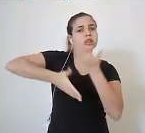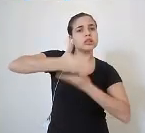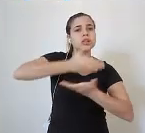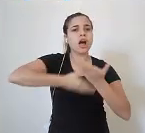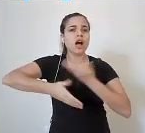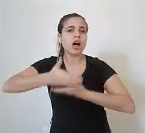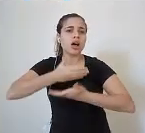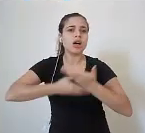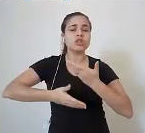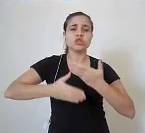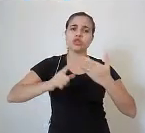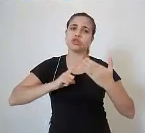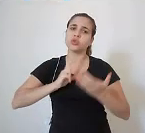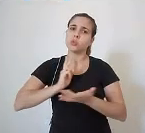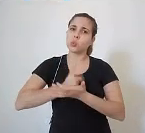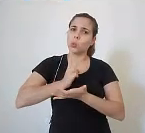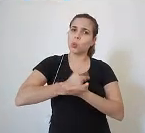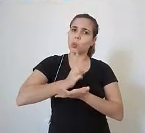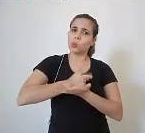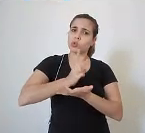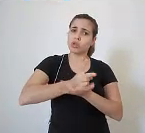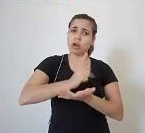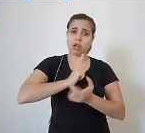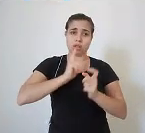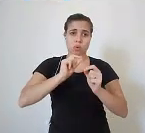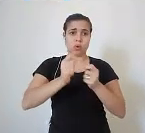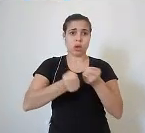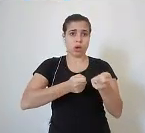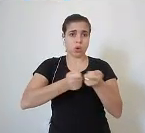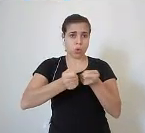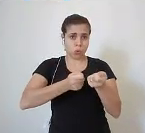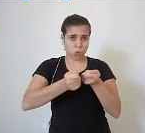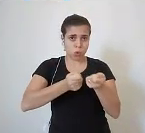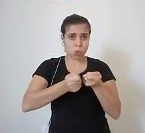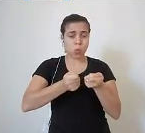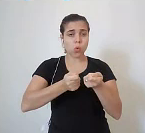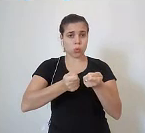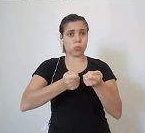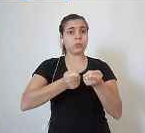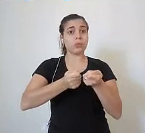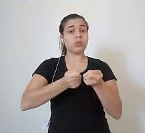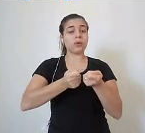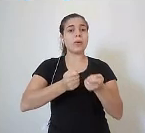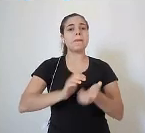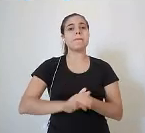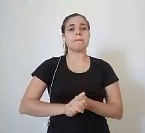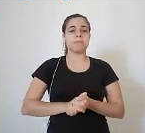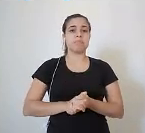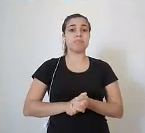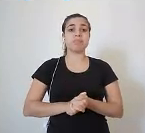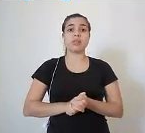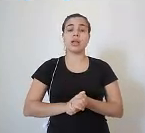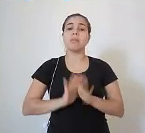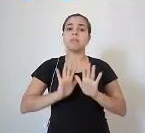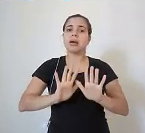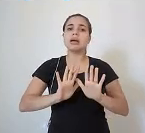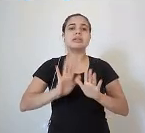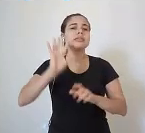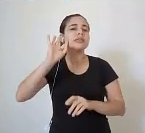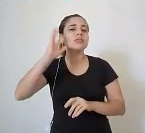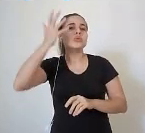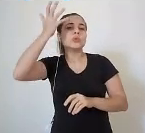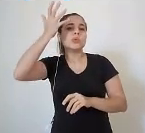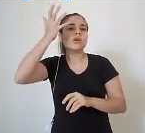sustentabilidade, ou seja, que eles continuem tendo muita facilidade de manter o seu equilíbrio, a